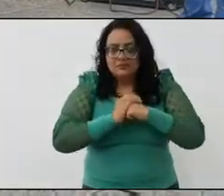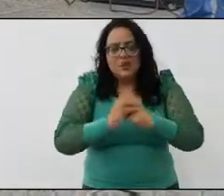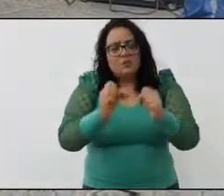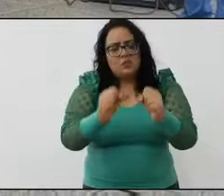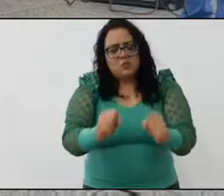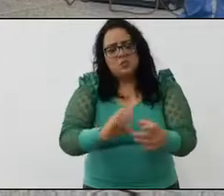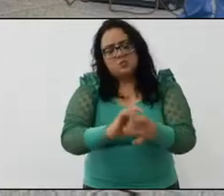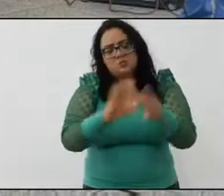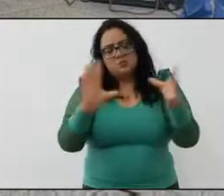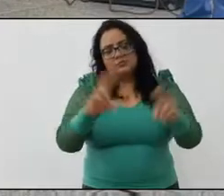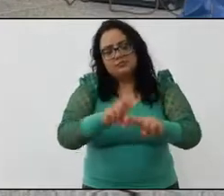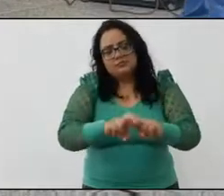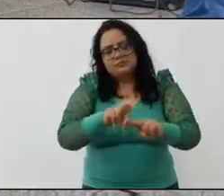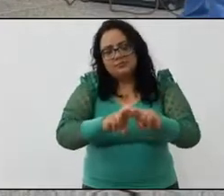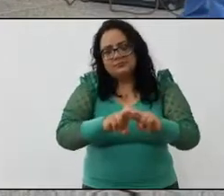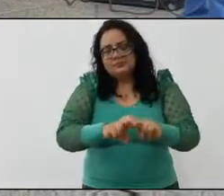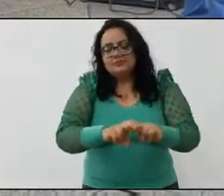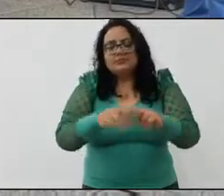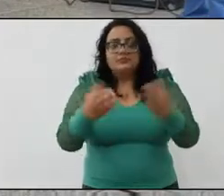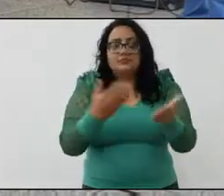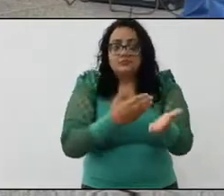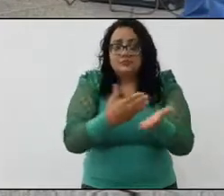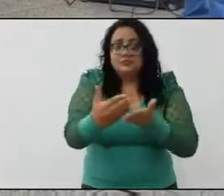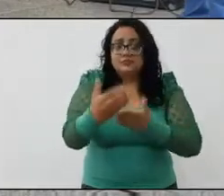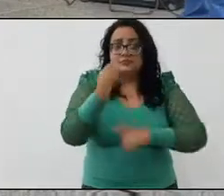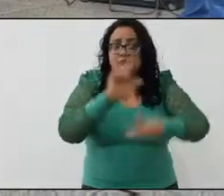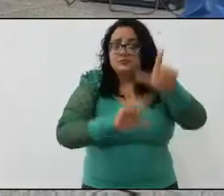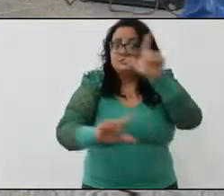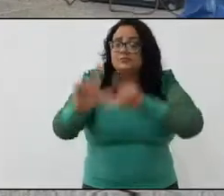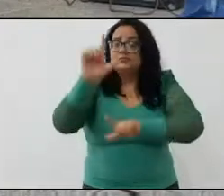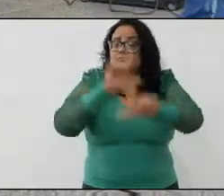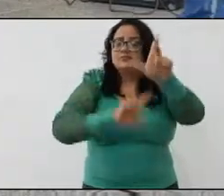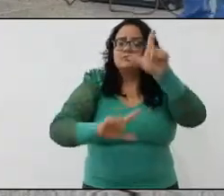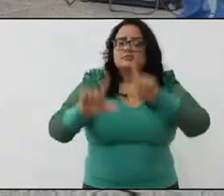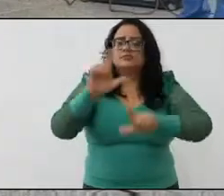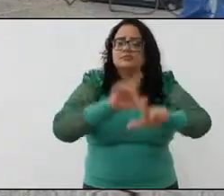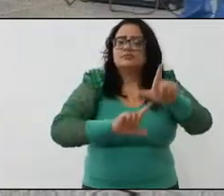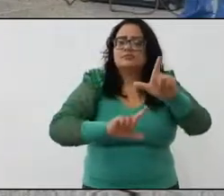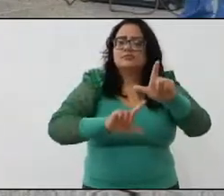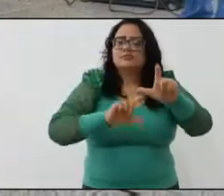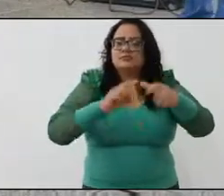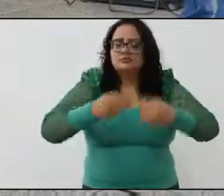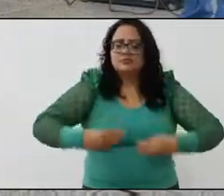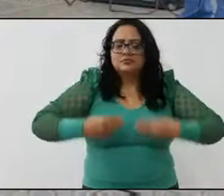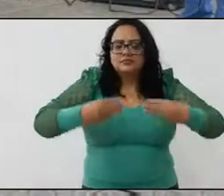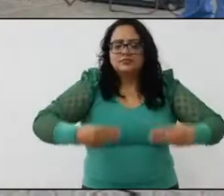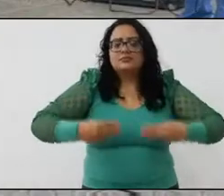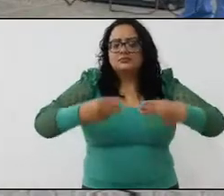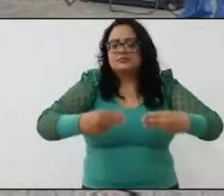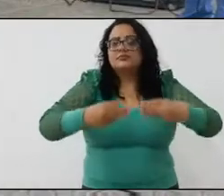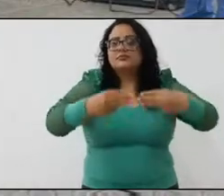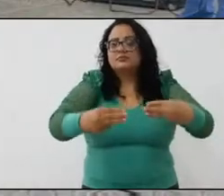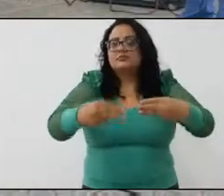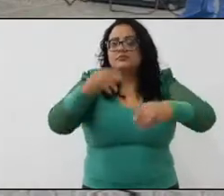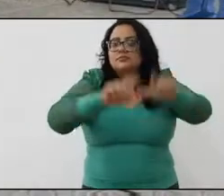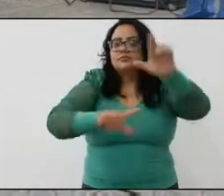meus amados. Nós vamos louvar ao Senhor com o Ministério de Louvor